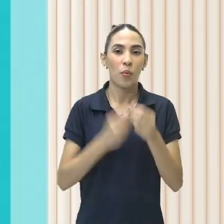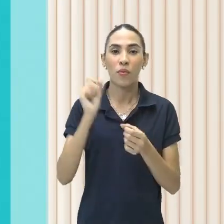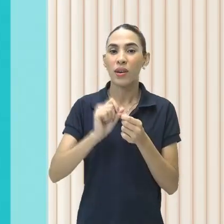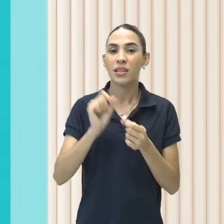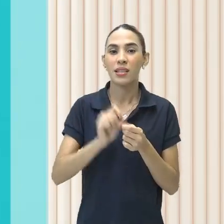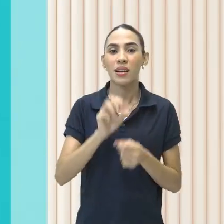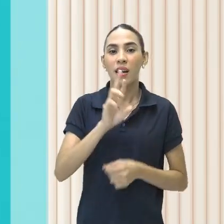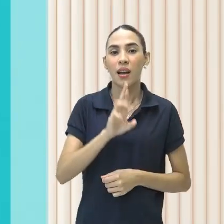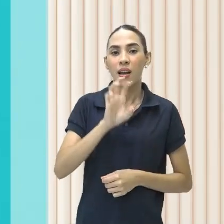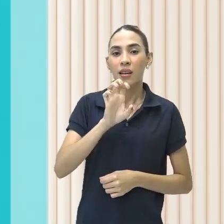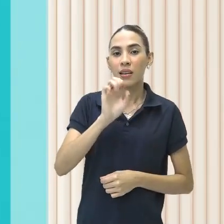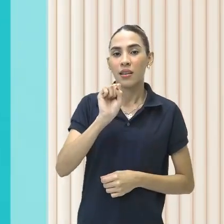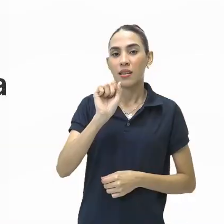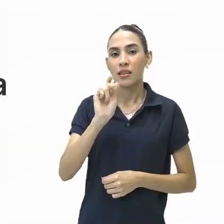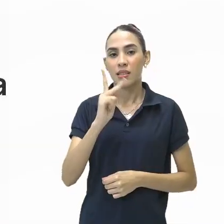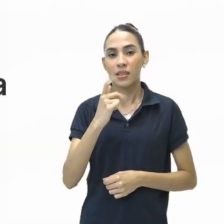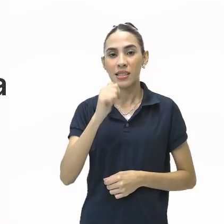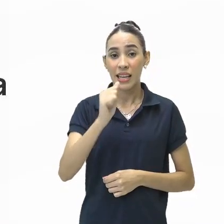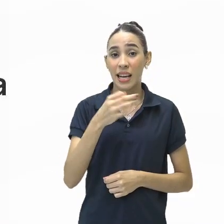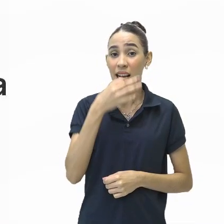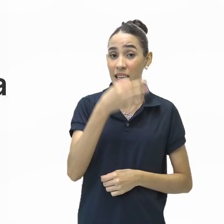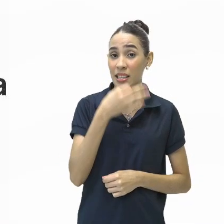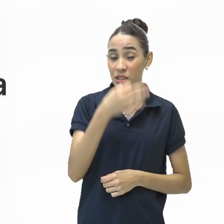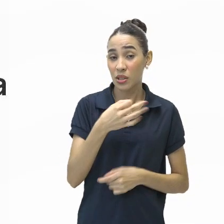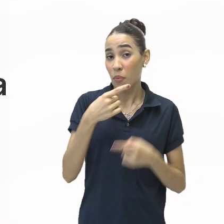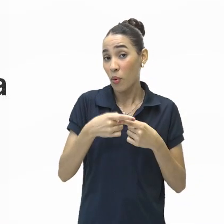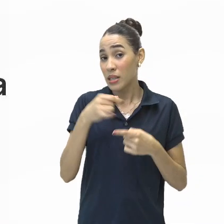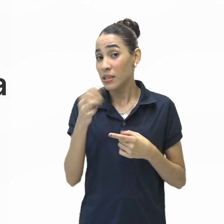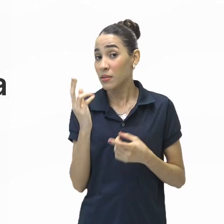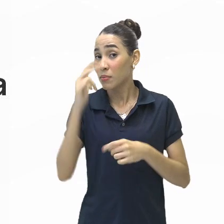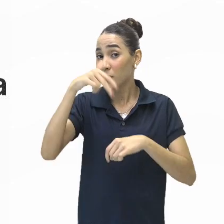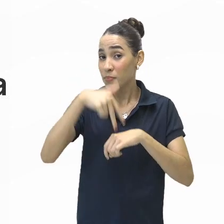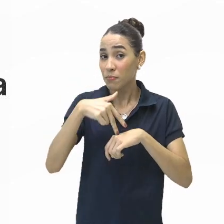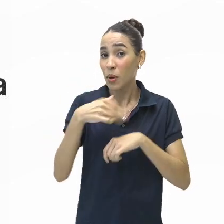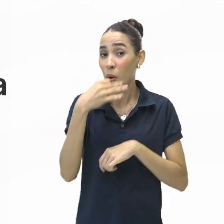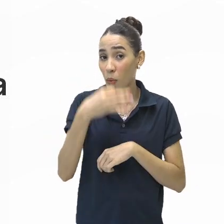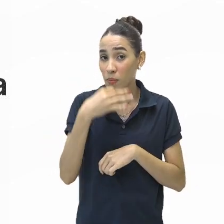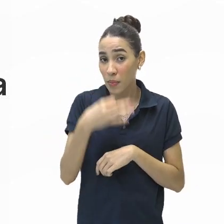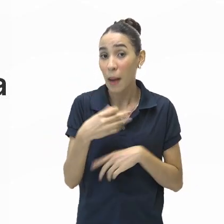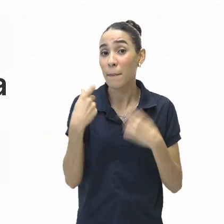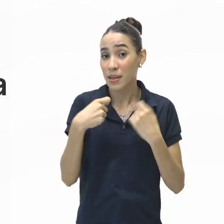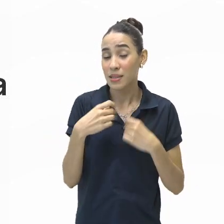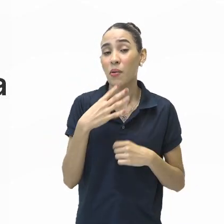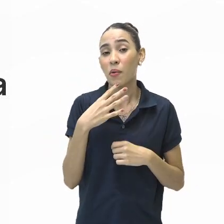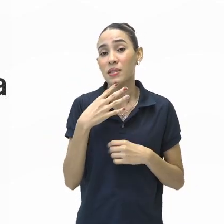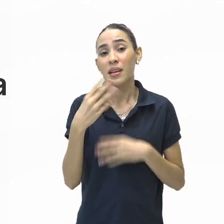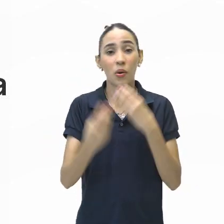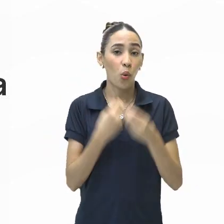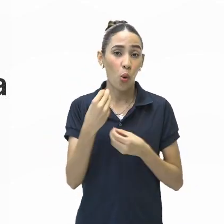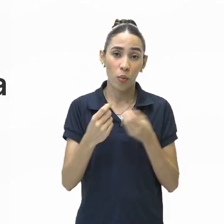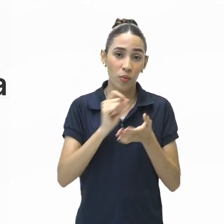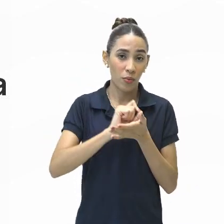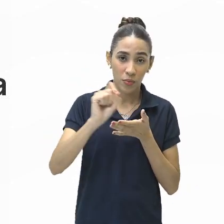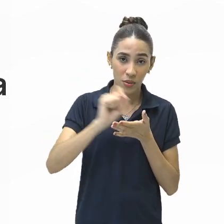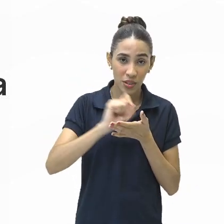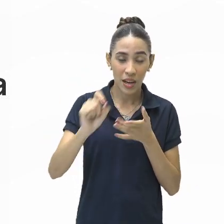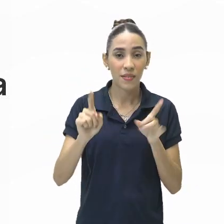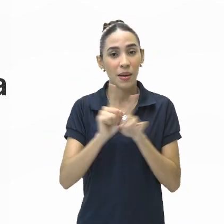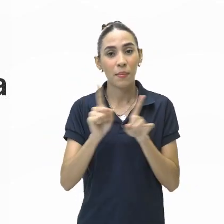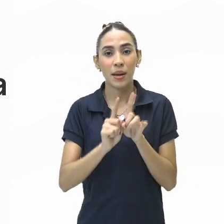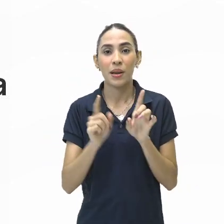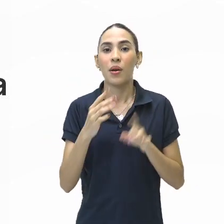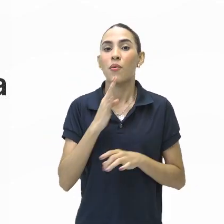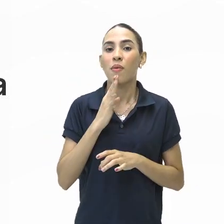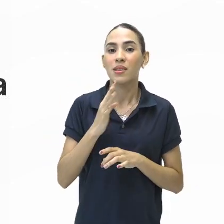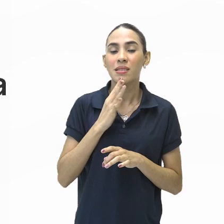uma resenha crítica. Porque se a gente tem que se posicionar, a gente tem que conhecer, né, como se escreve, a gente tem que conhecer